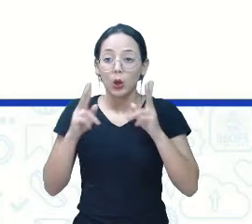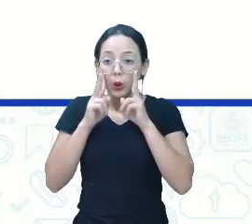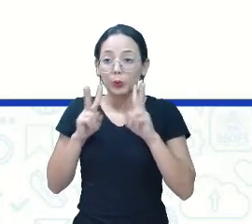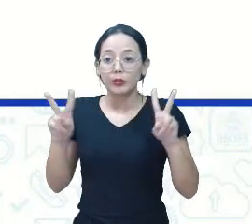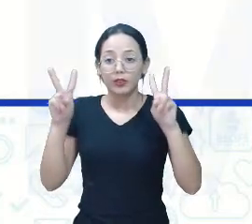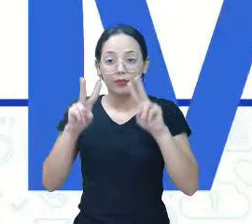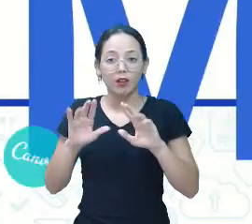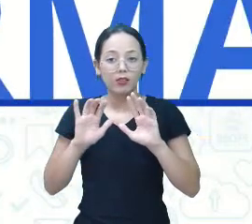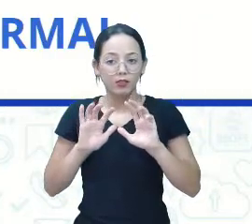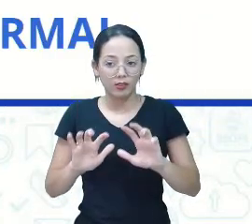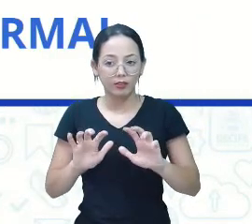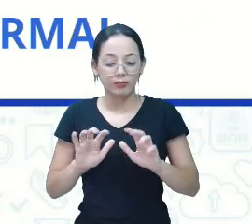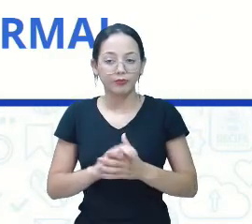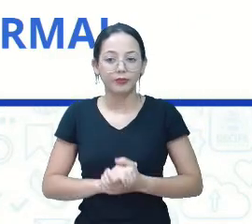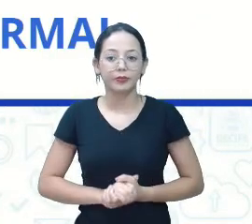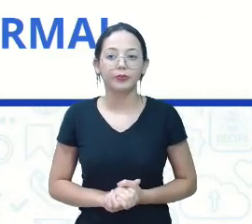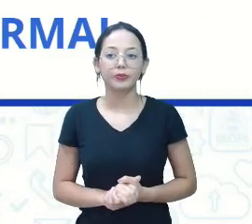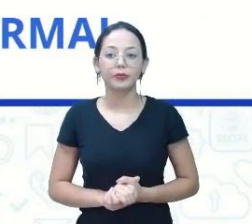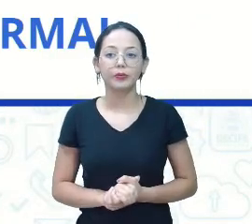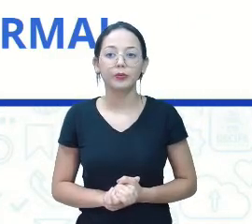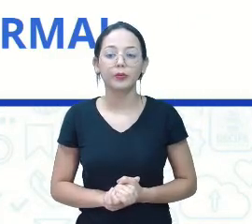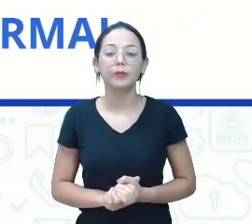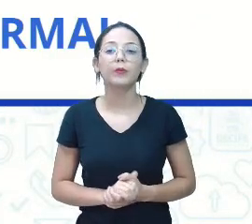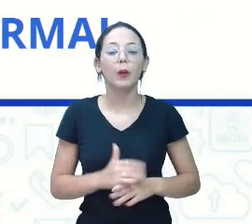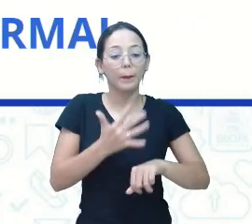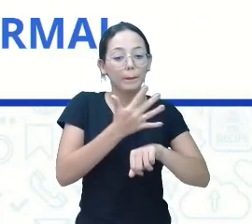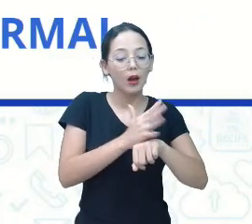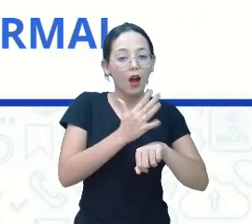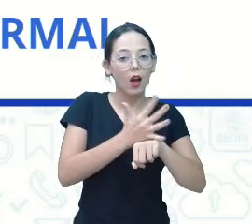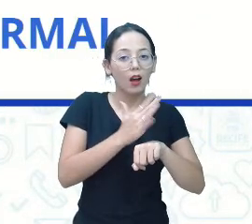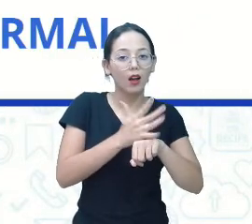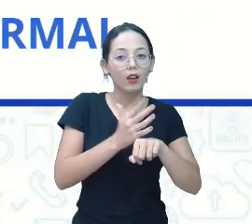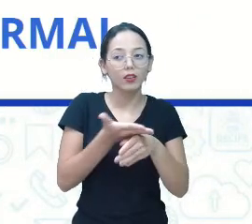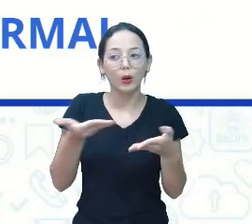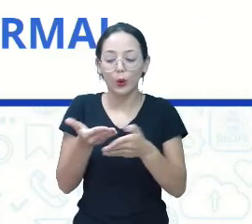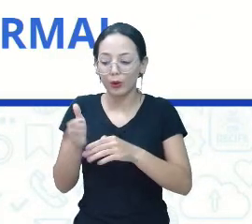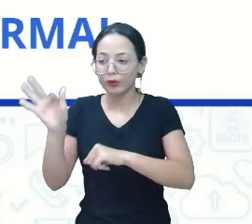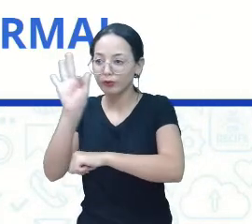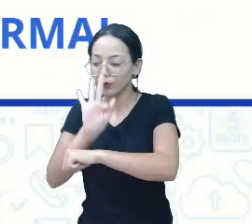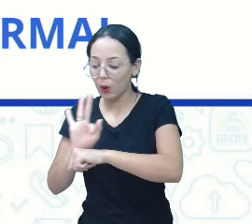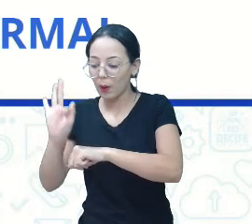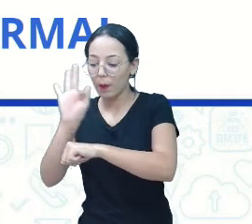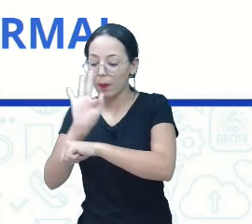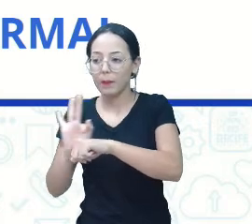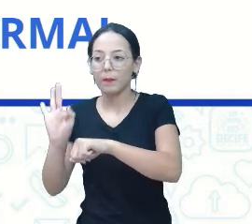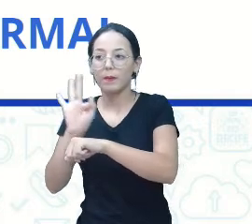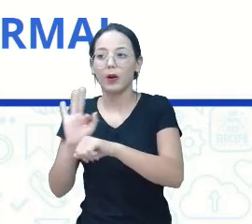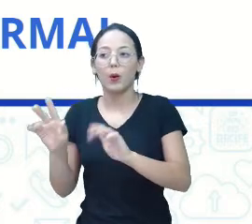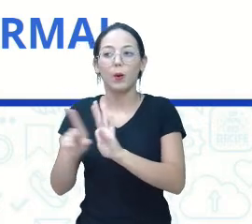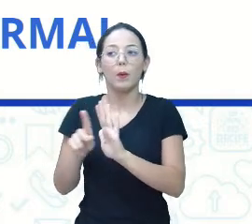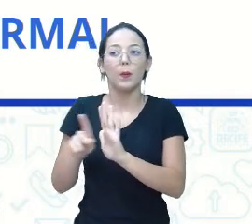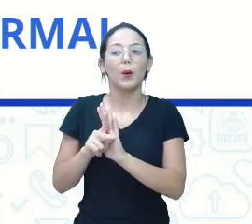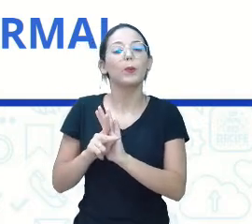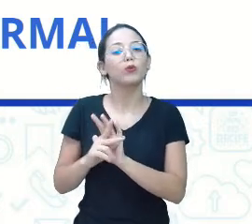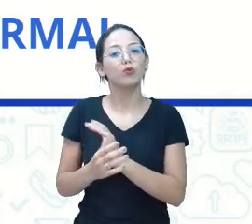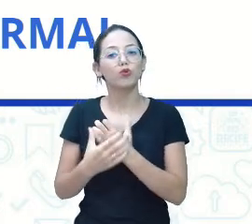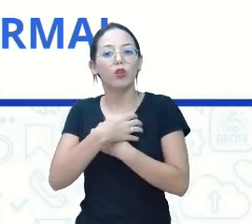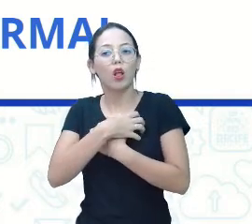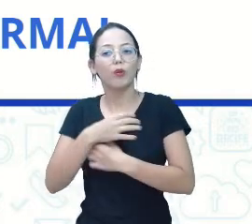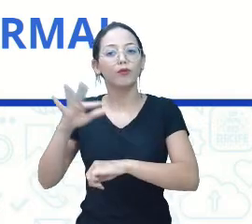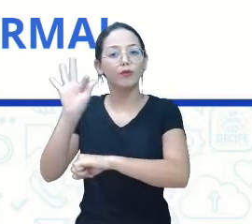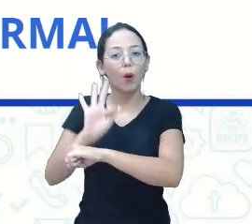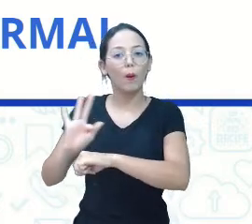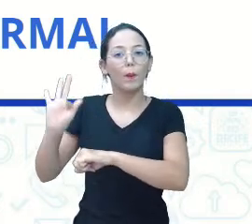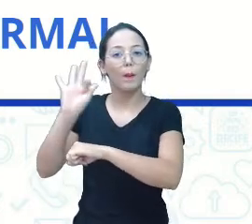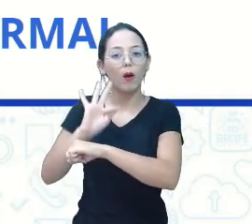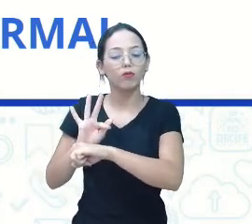observar dessa forma aqui, partindo da prática e chegando de maneira mais formal, tá